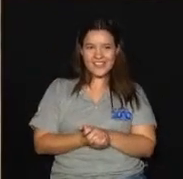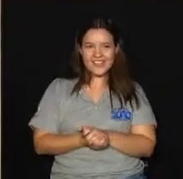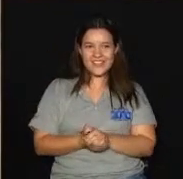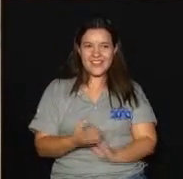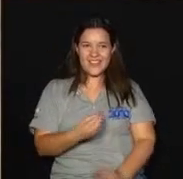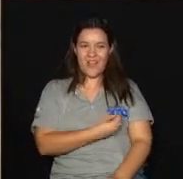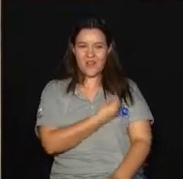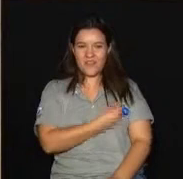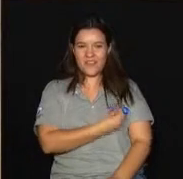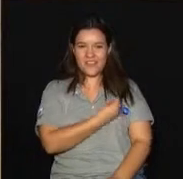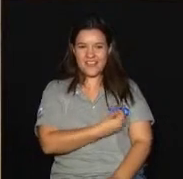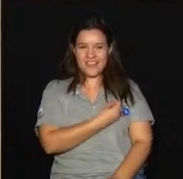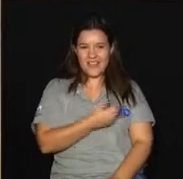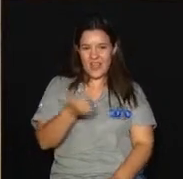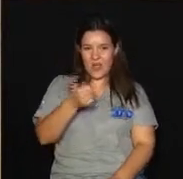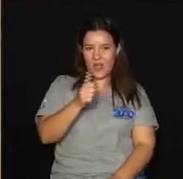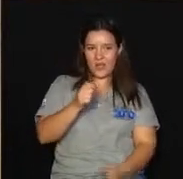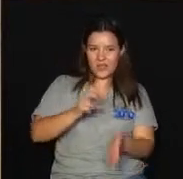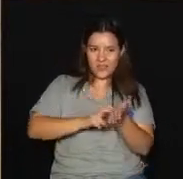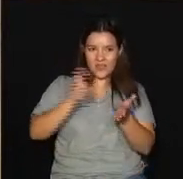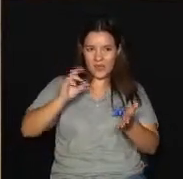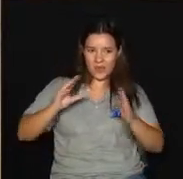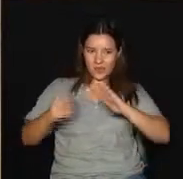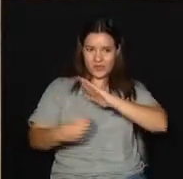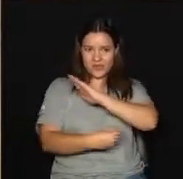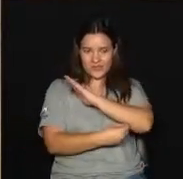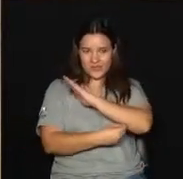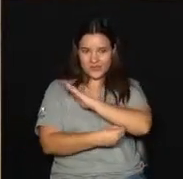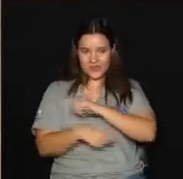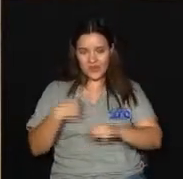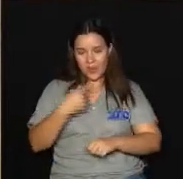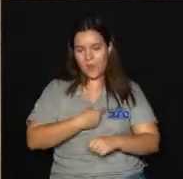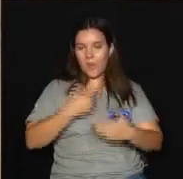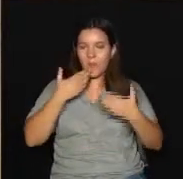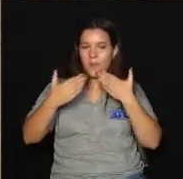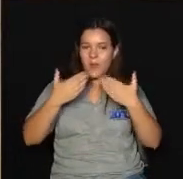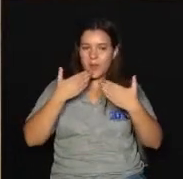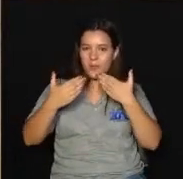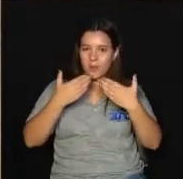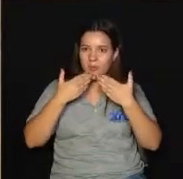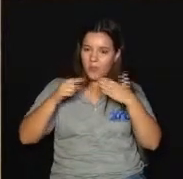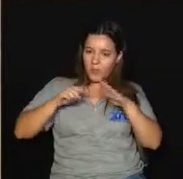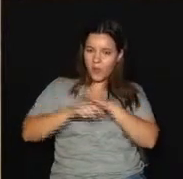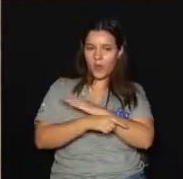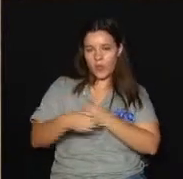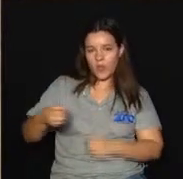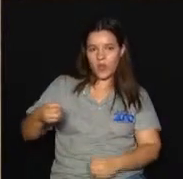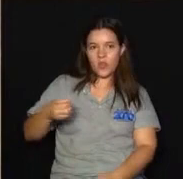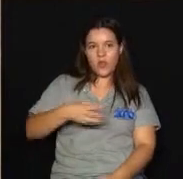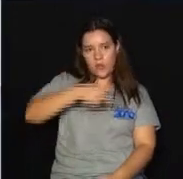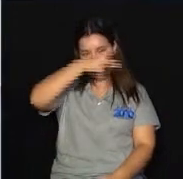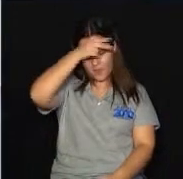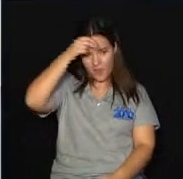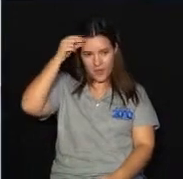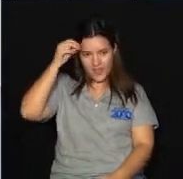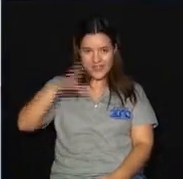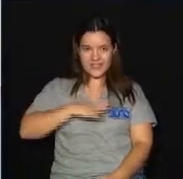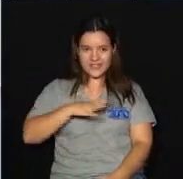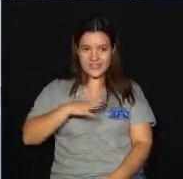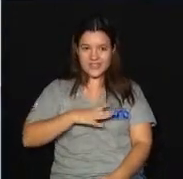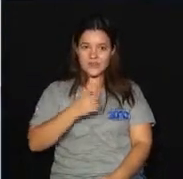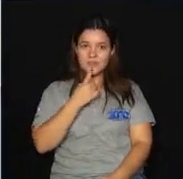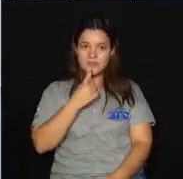ao vivo, 11 horas da manhã no Câmara Total, pra gente bater este papo também com o novo prefeito da cidade